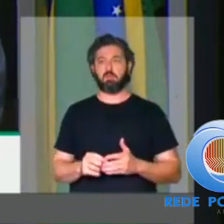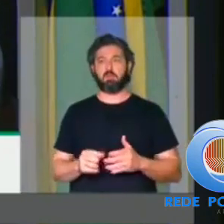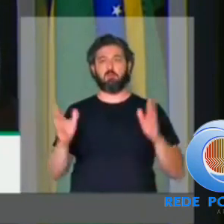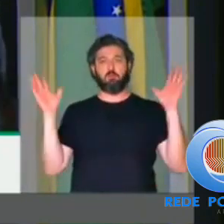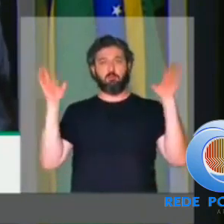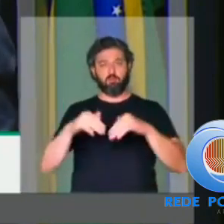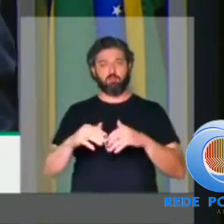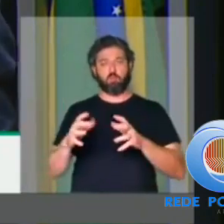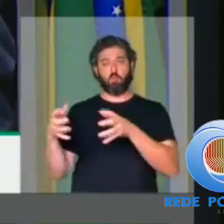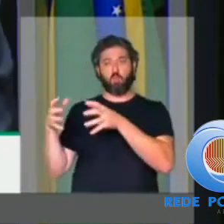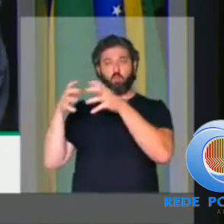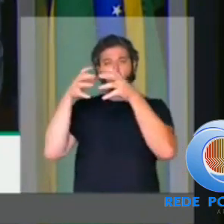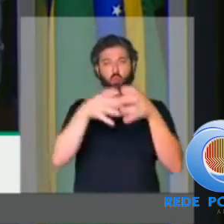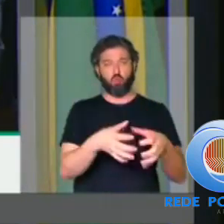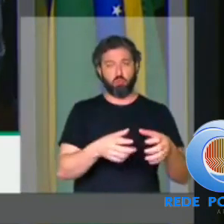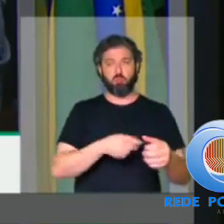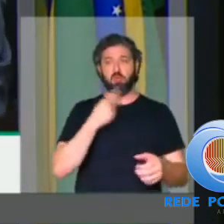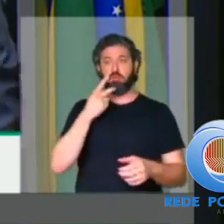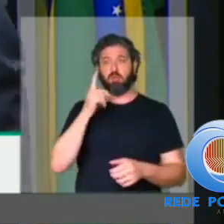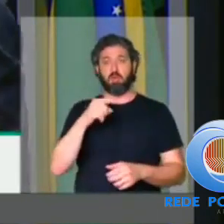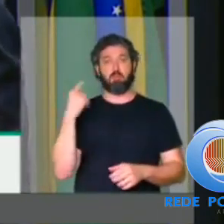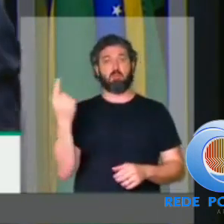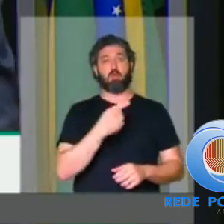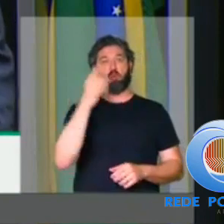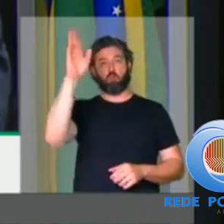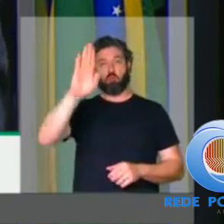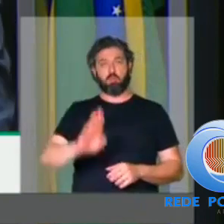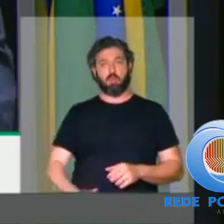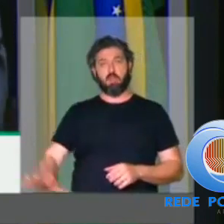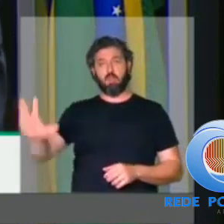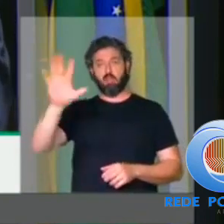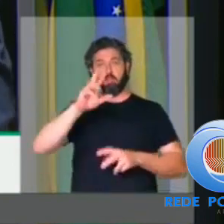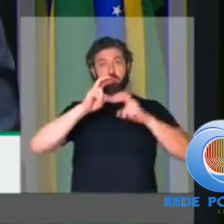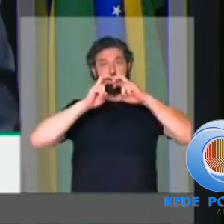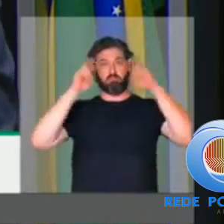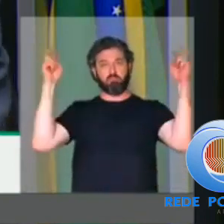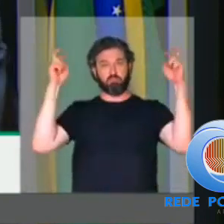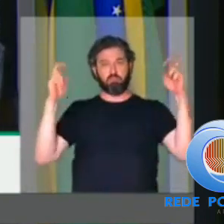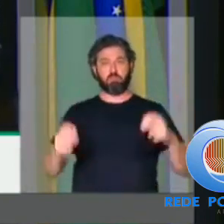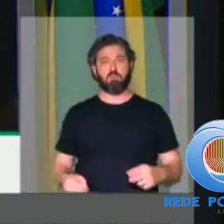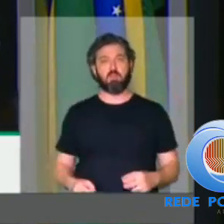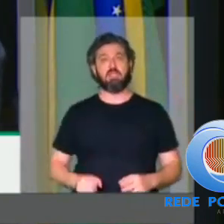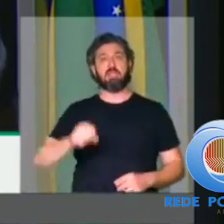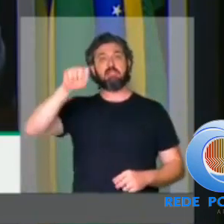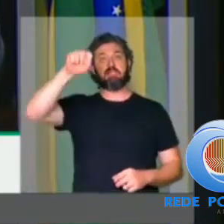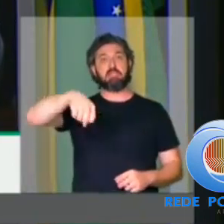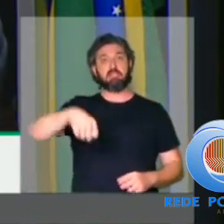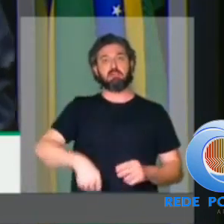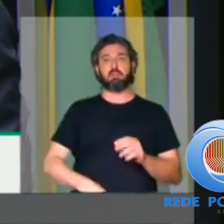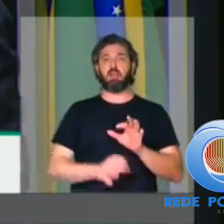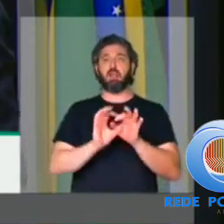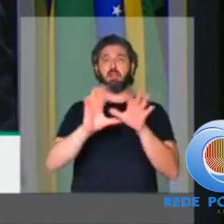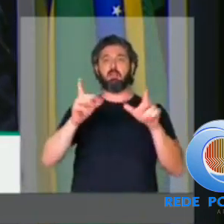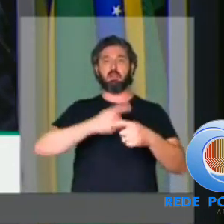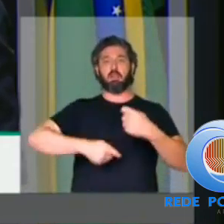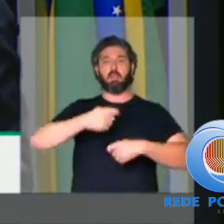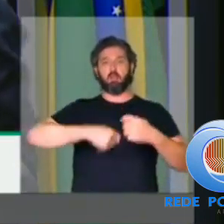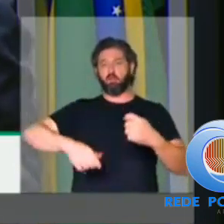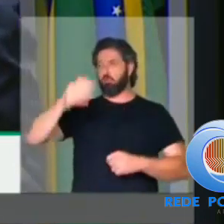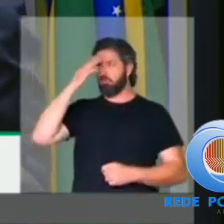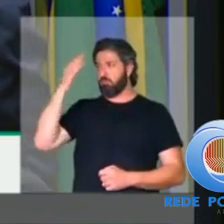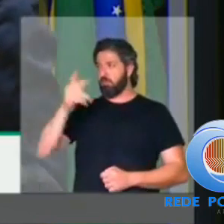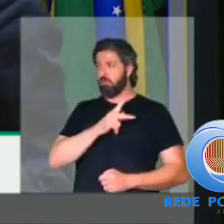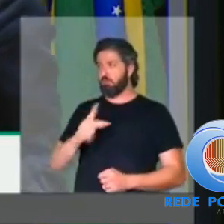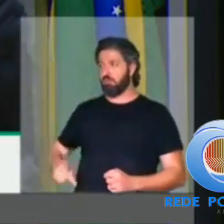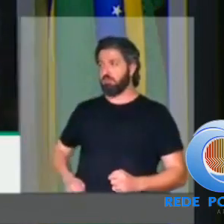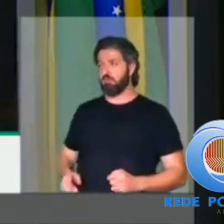comitiva dizer para todos os brasileiros, em alto e bom som, sim à liberdade econômica. Muito